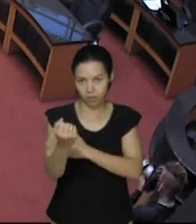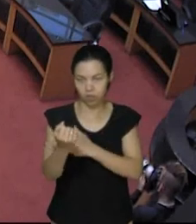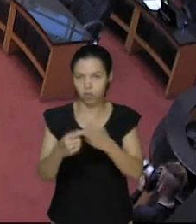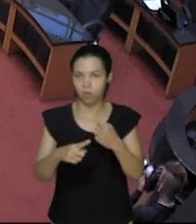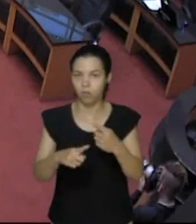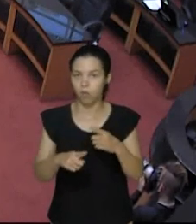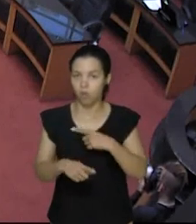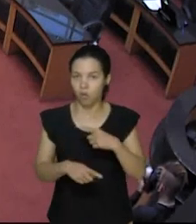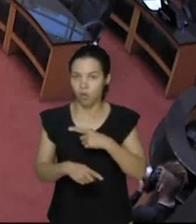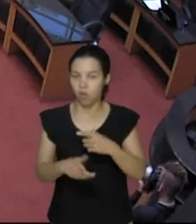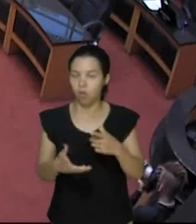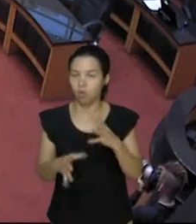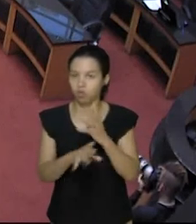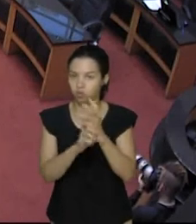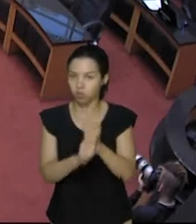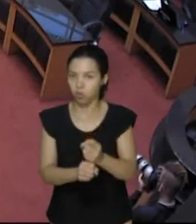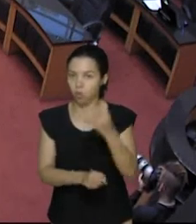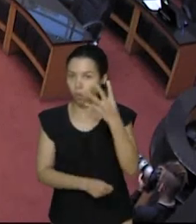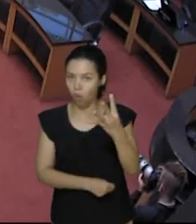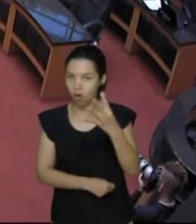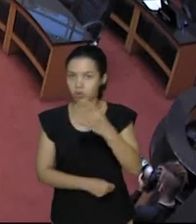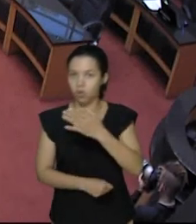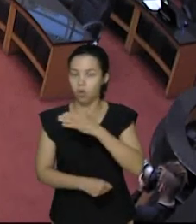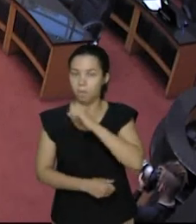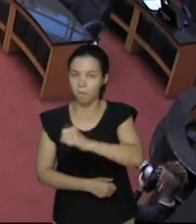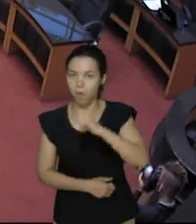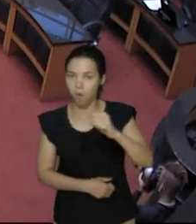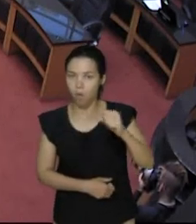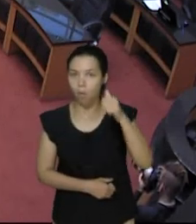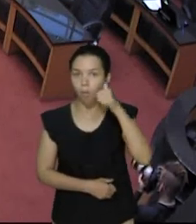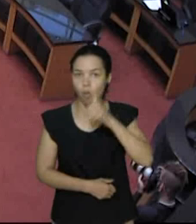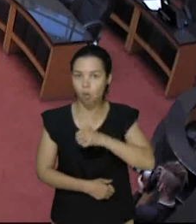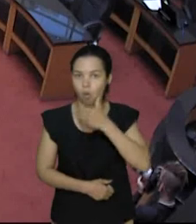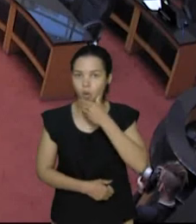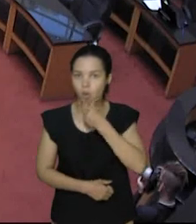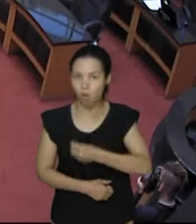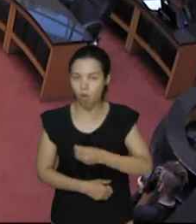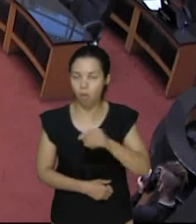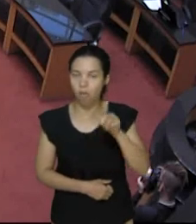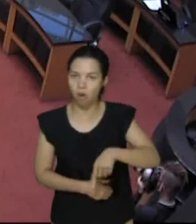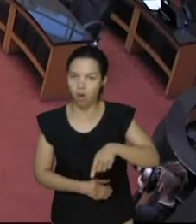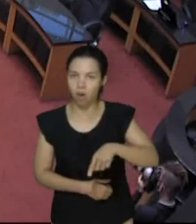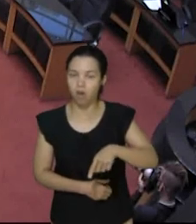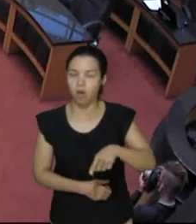4 assassinatos de mulheres, de homens que estavam no gozo do benefício.